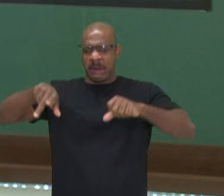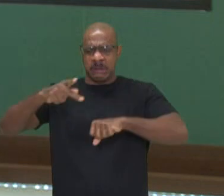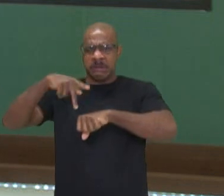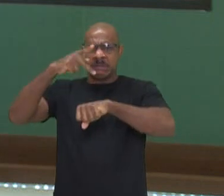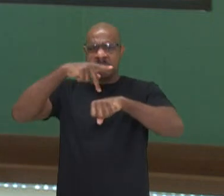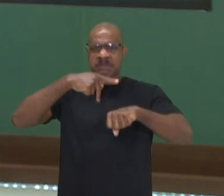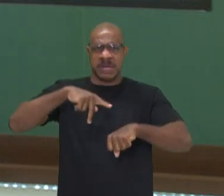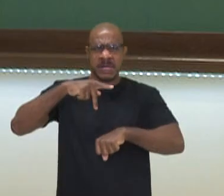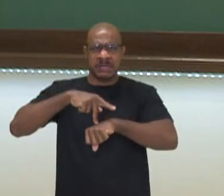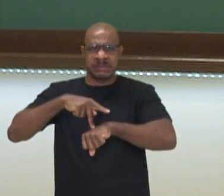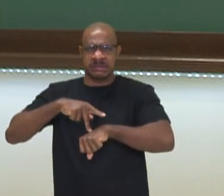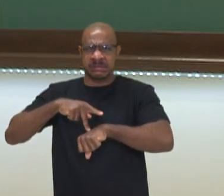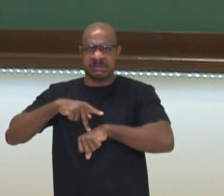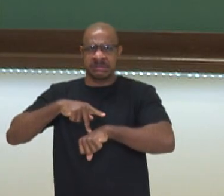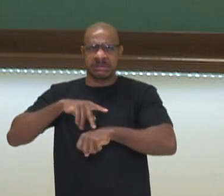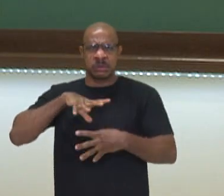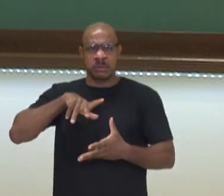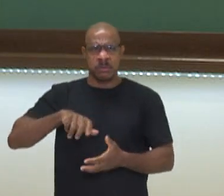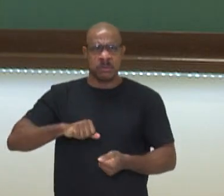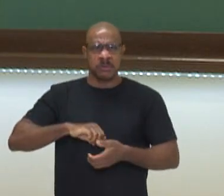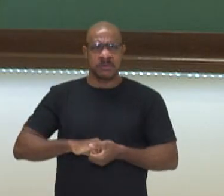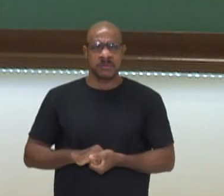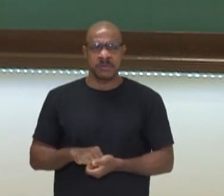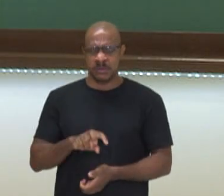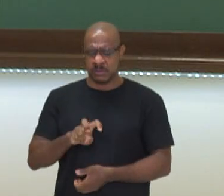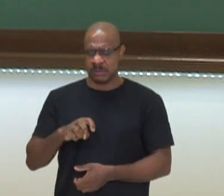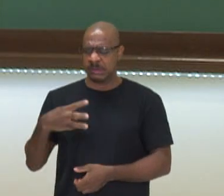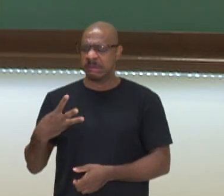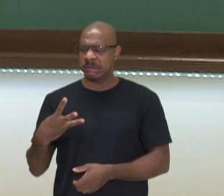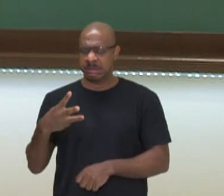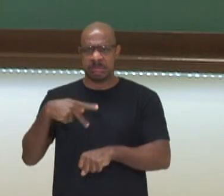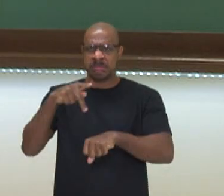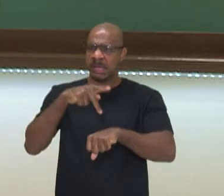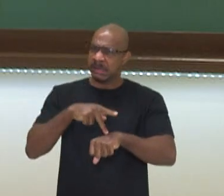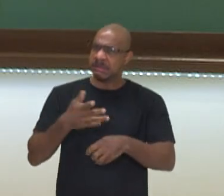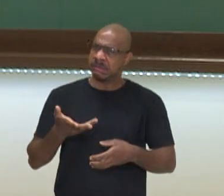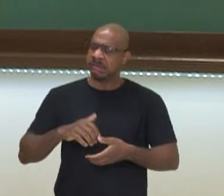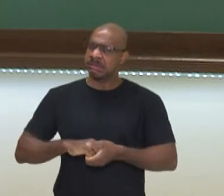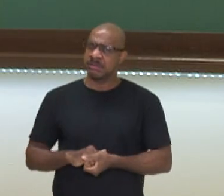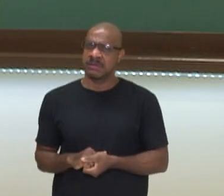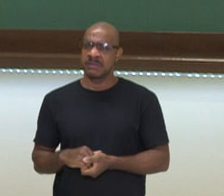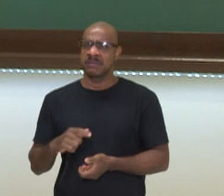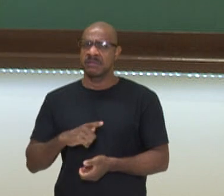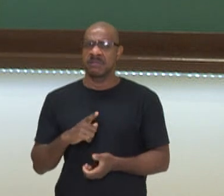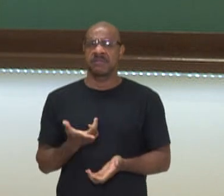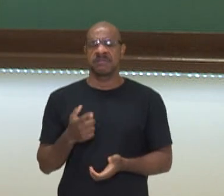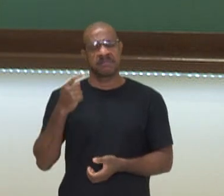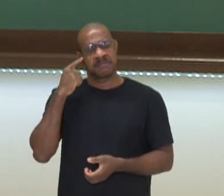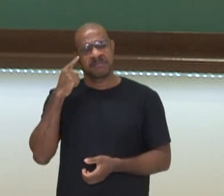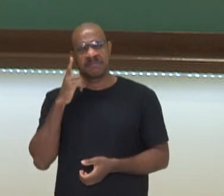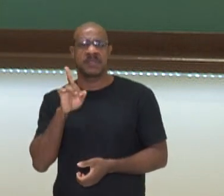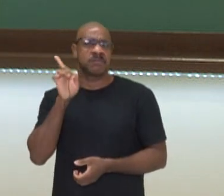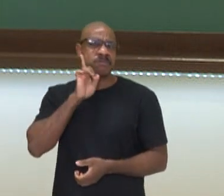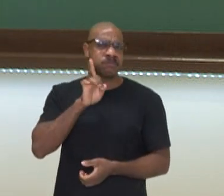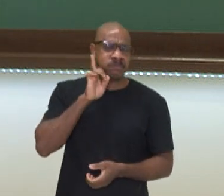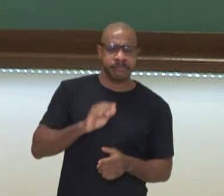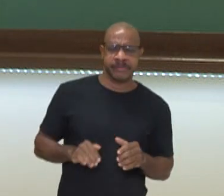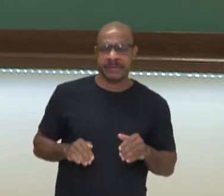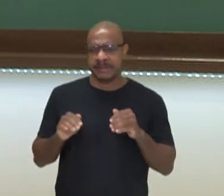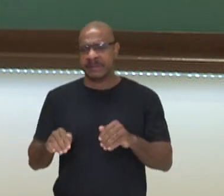Às vezes a gente pensa que o inglês se resume a Estados Unidos, Inglaterra, Austrália, Canadá.